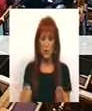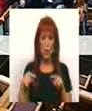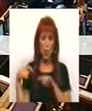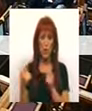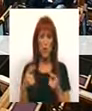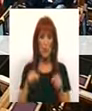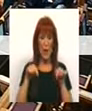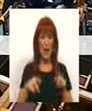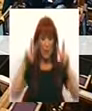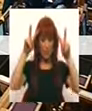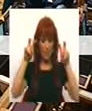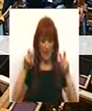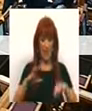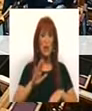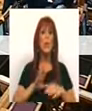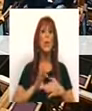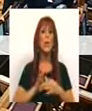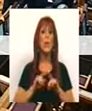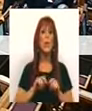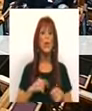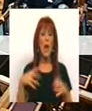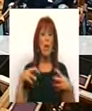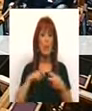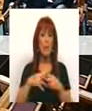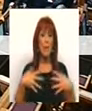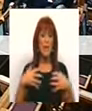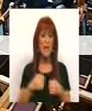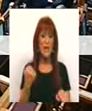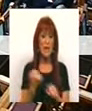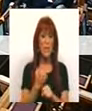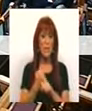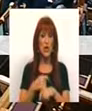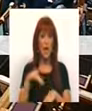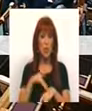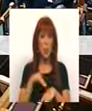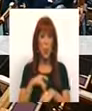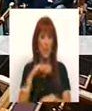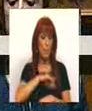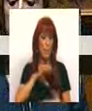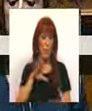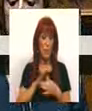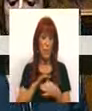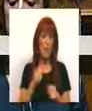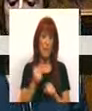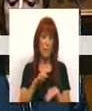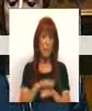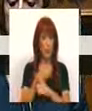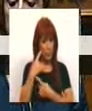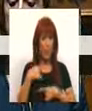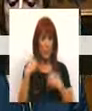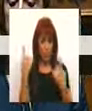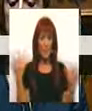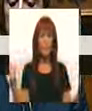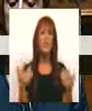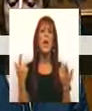abate estas matérias relacionadas com os acidentes de trabalho e com as doenças profissionais dos funcionários públicos